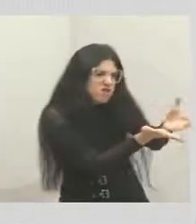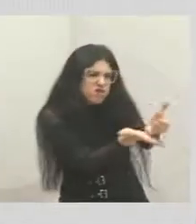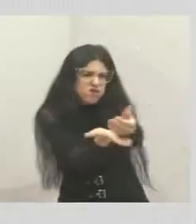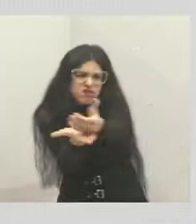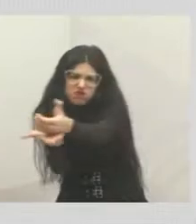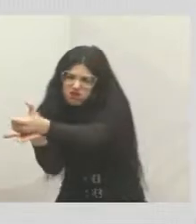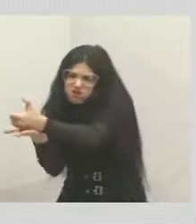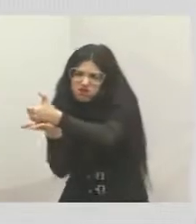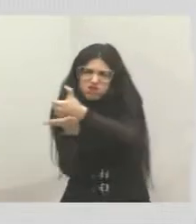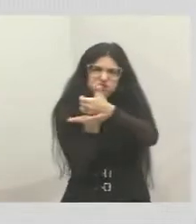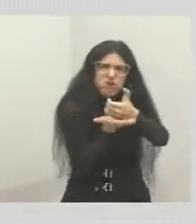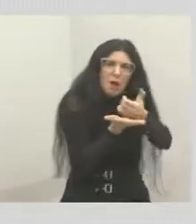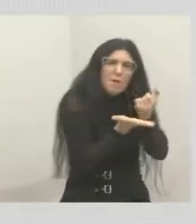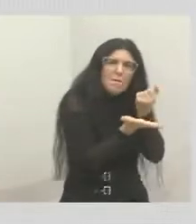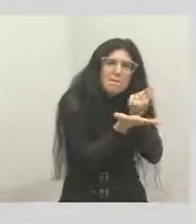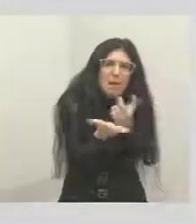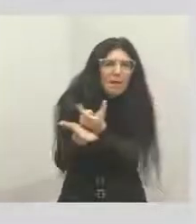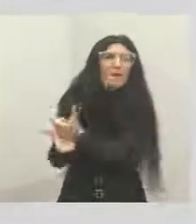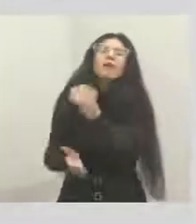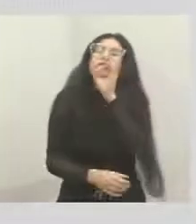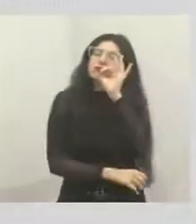suas dívidas.